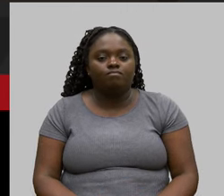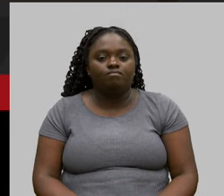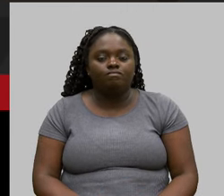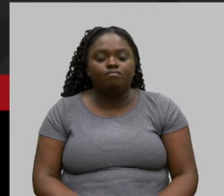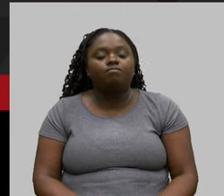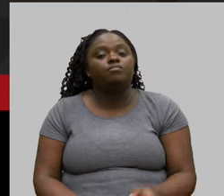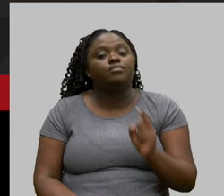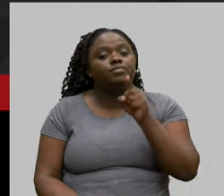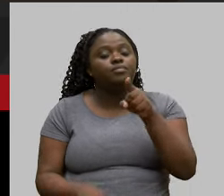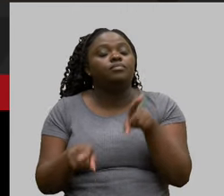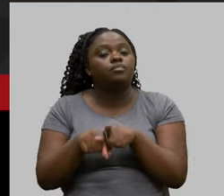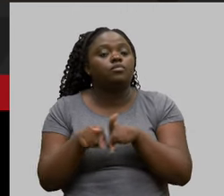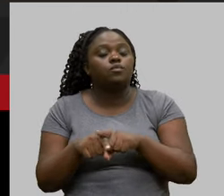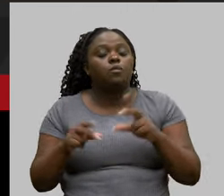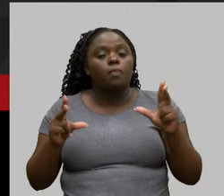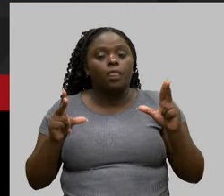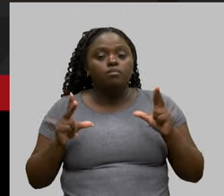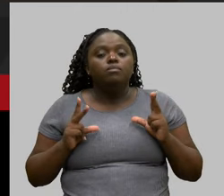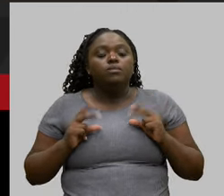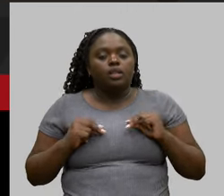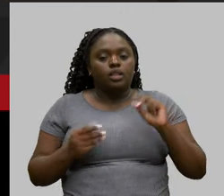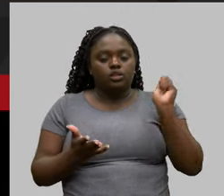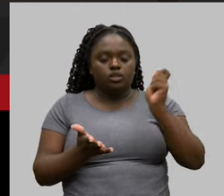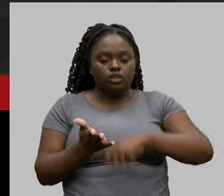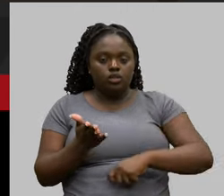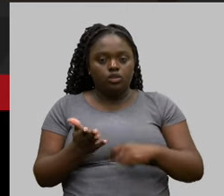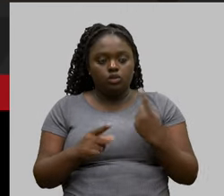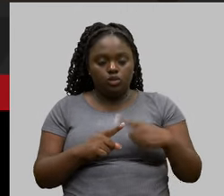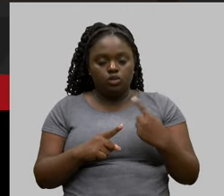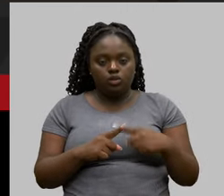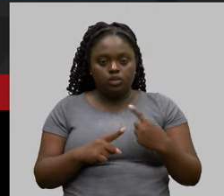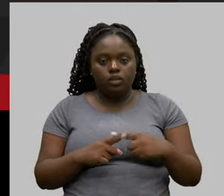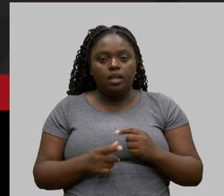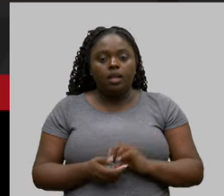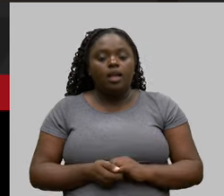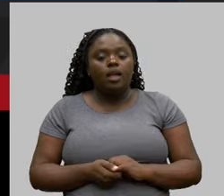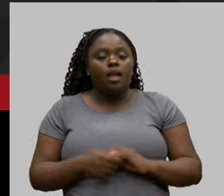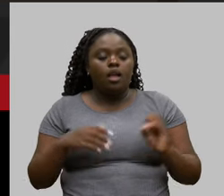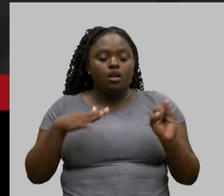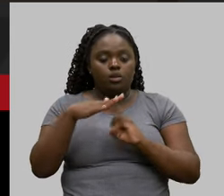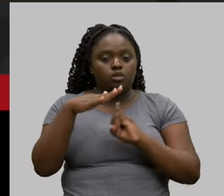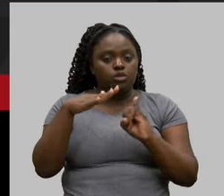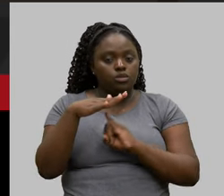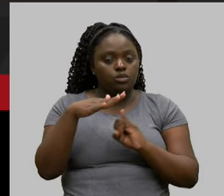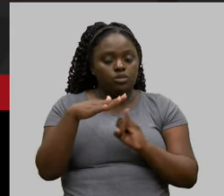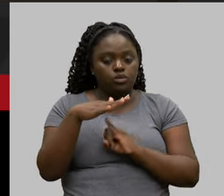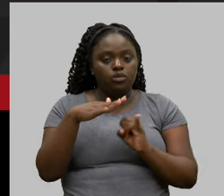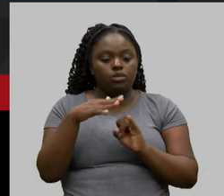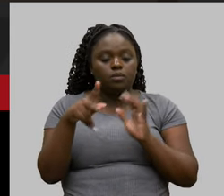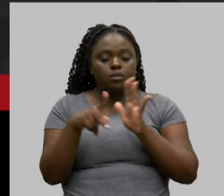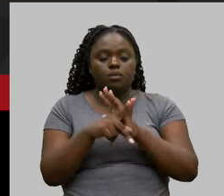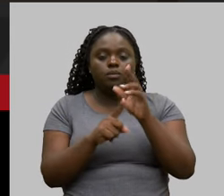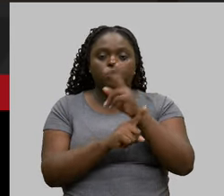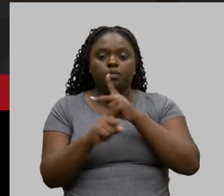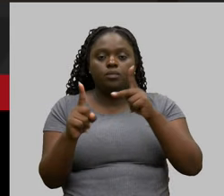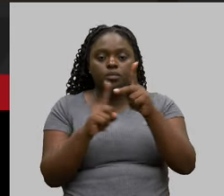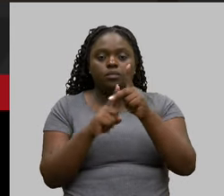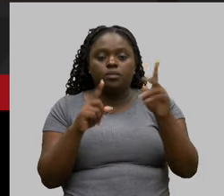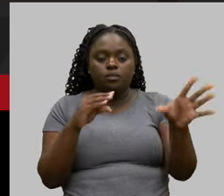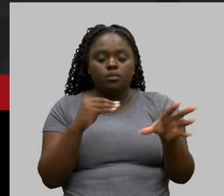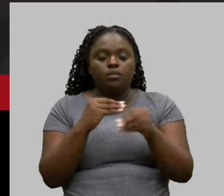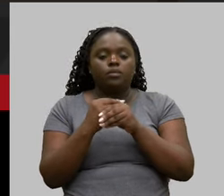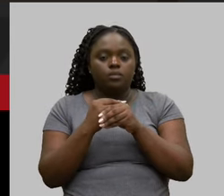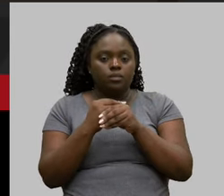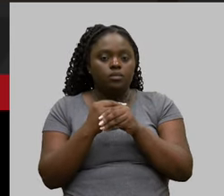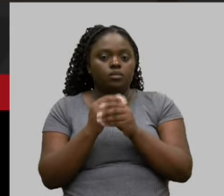é um registro de que contribuição extraordinária é um instituto da previdência complementar e que foi